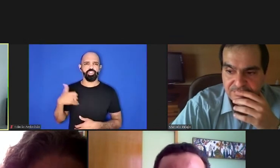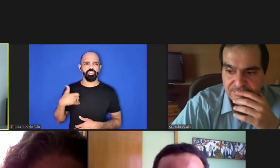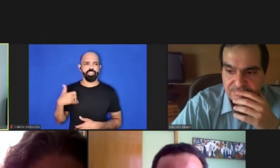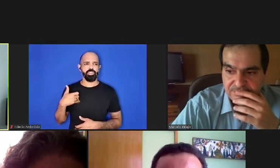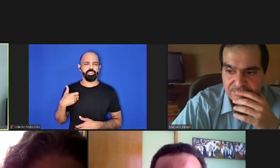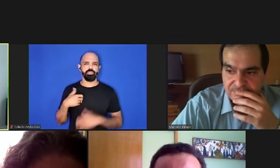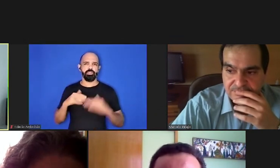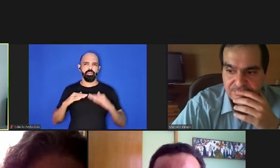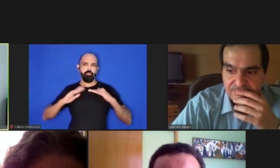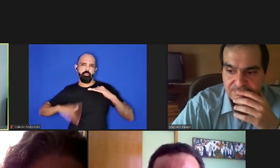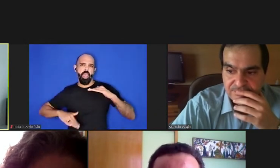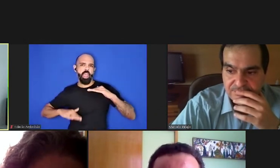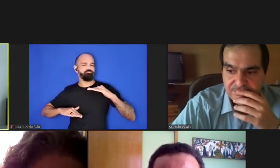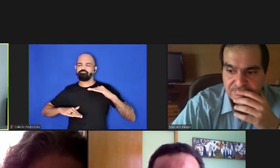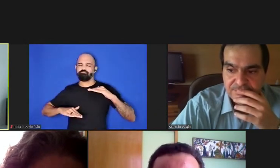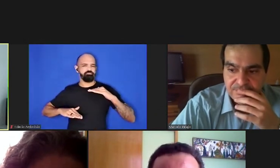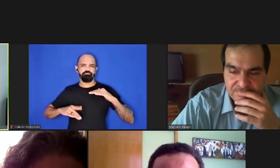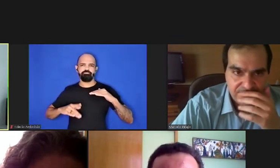baixa, porque